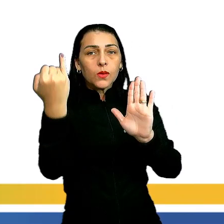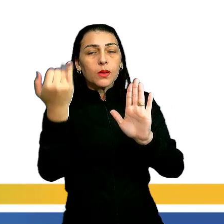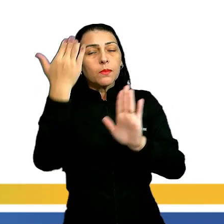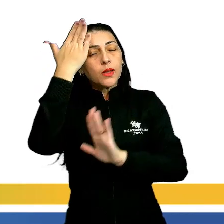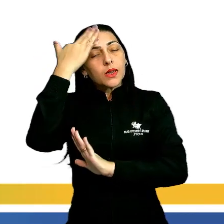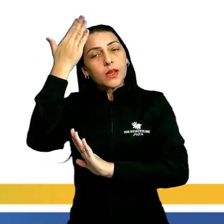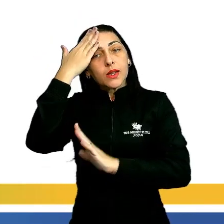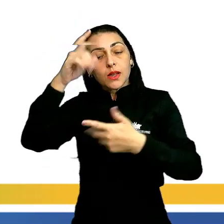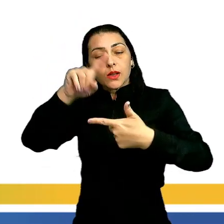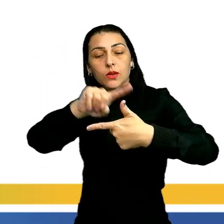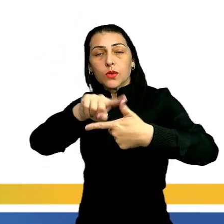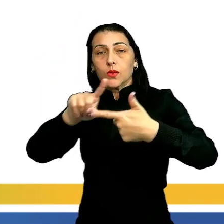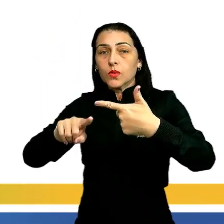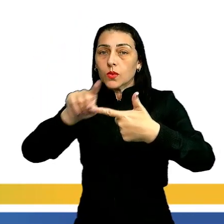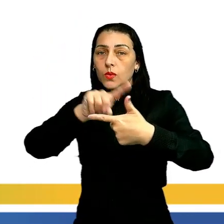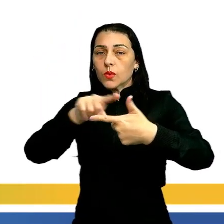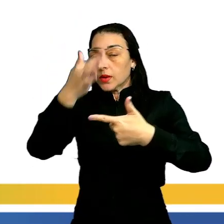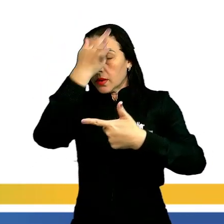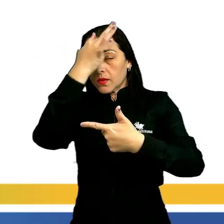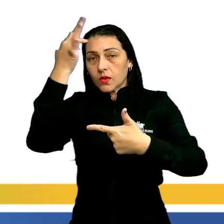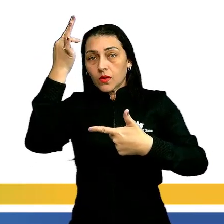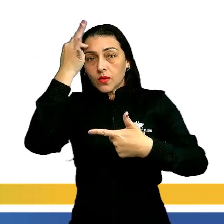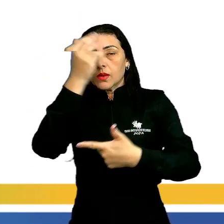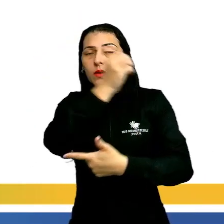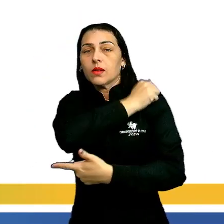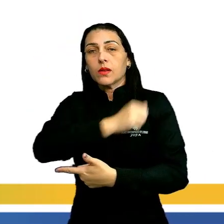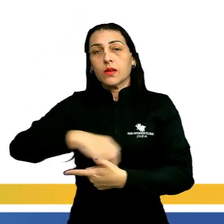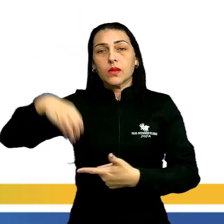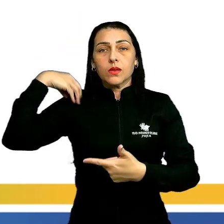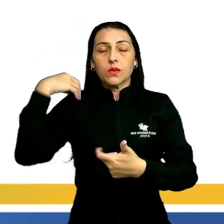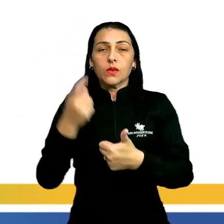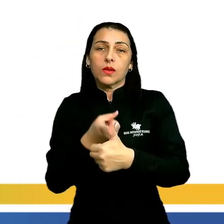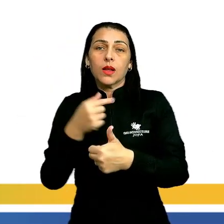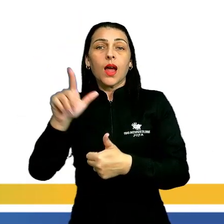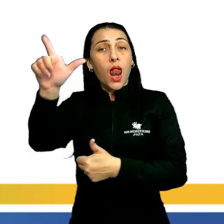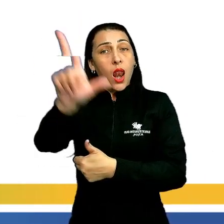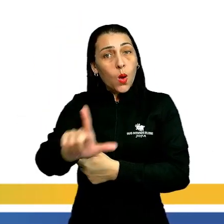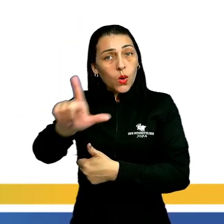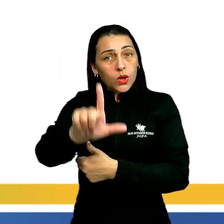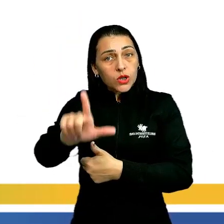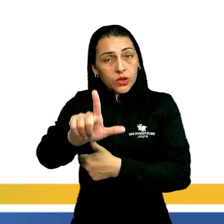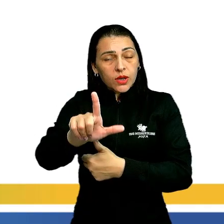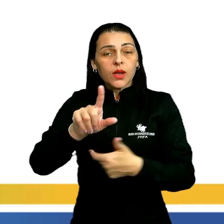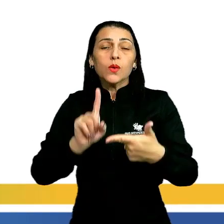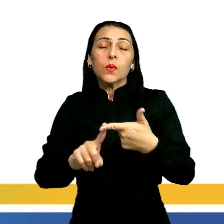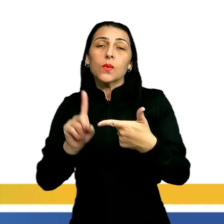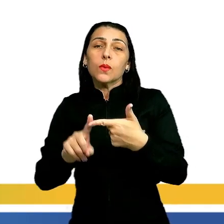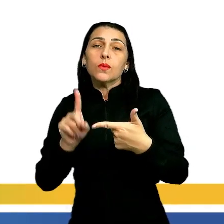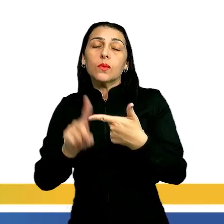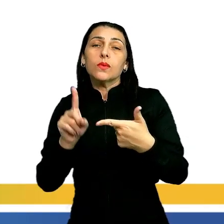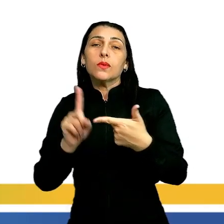para entender dois aspectos da filosofia aristotélica. Um deles a lógica, né? E